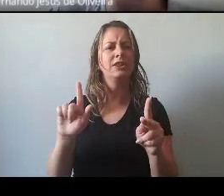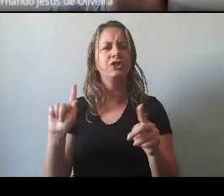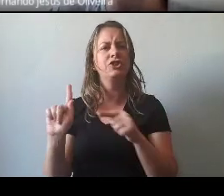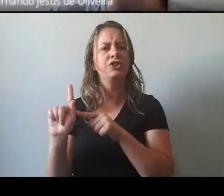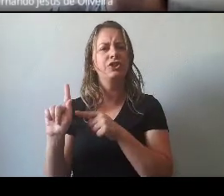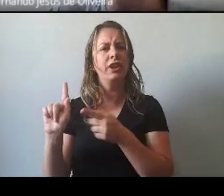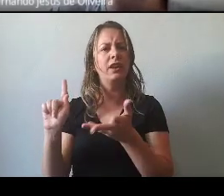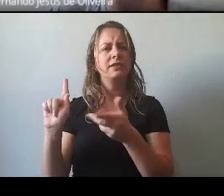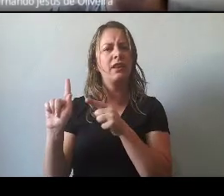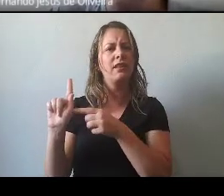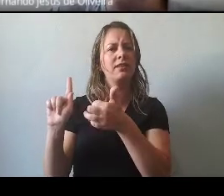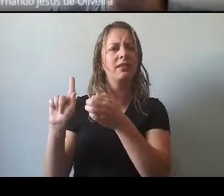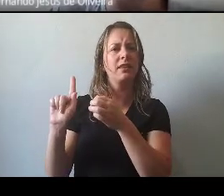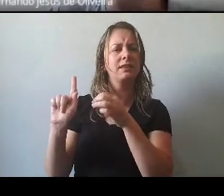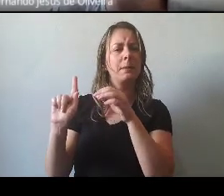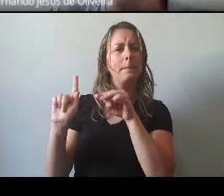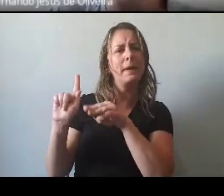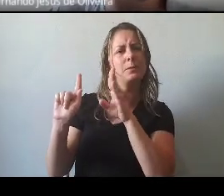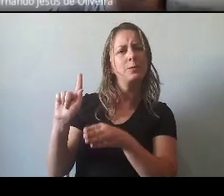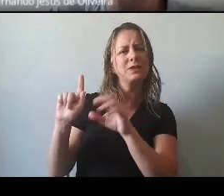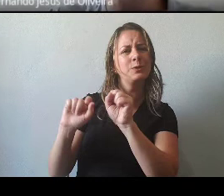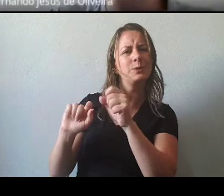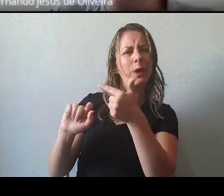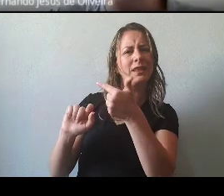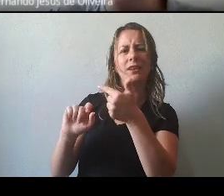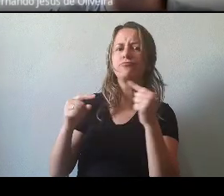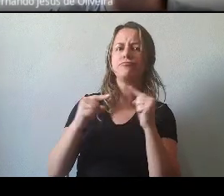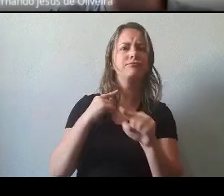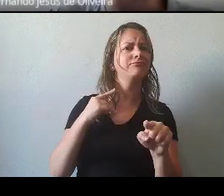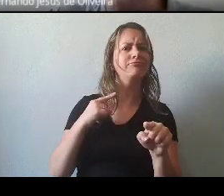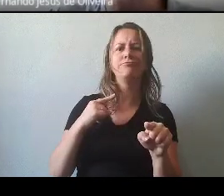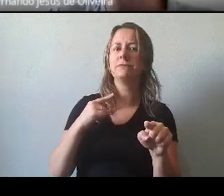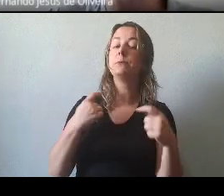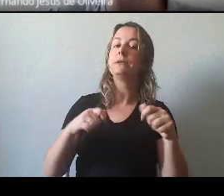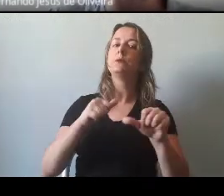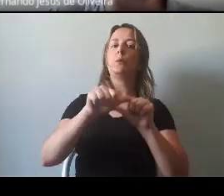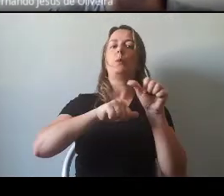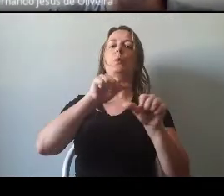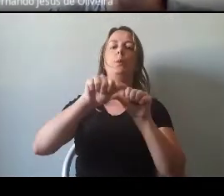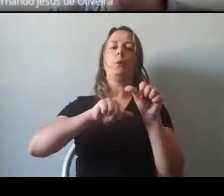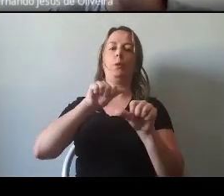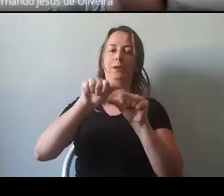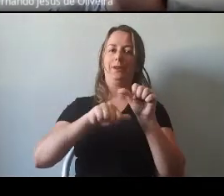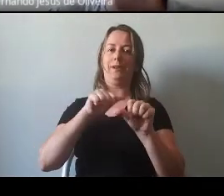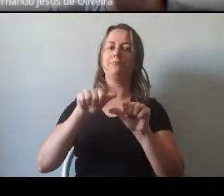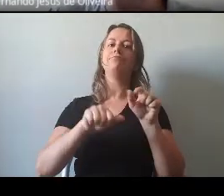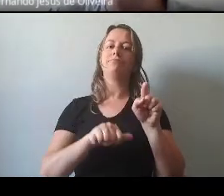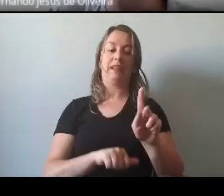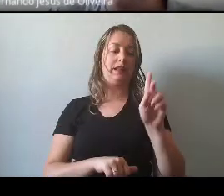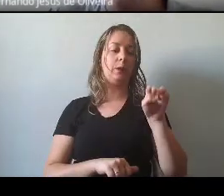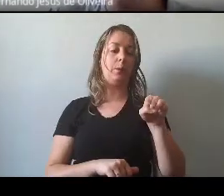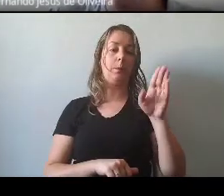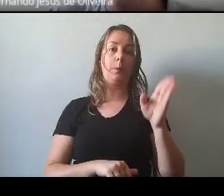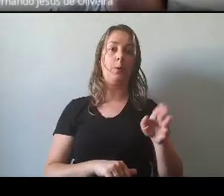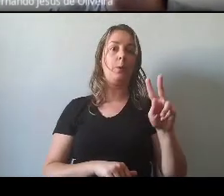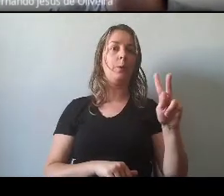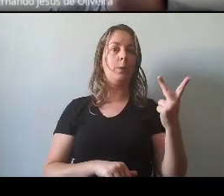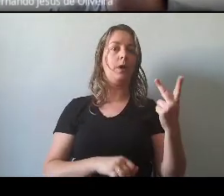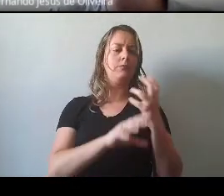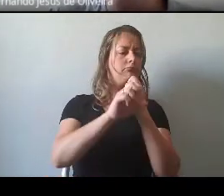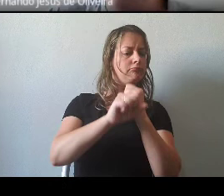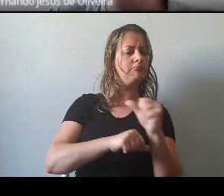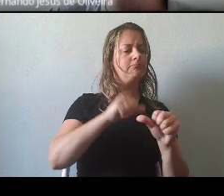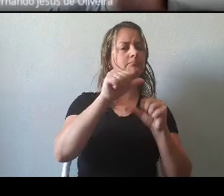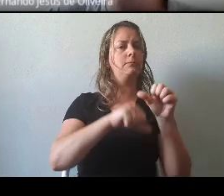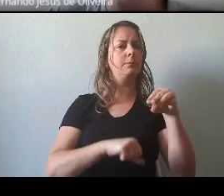mas a aceleração tem metros por segundo quadrado. Não dá para conciliar as duas coisas, tá? Então, a primeira coisa, transforma essa velocidade de km